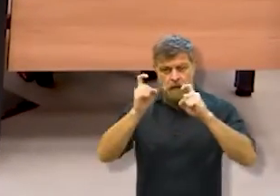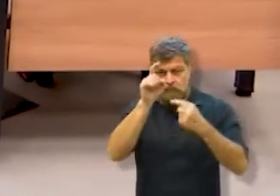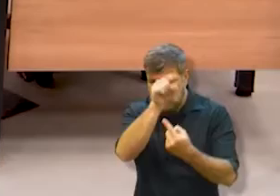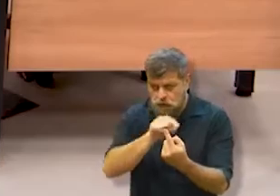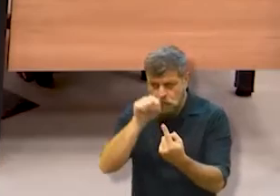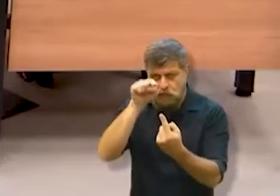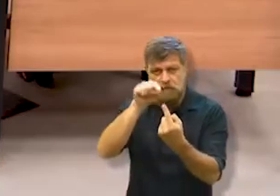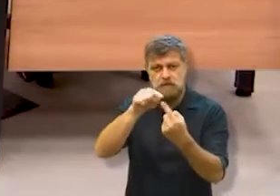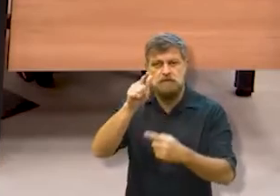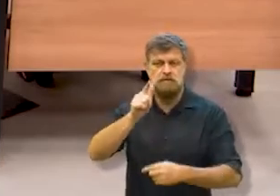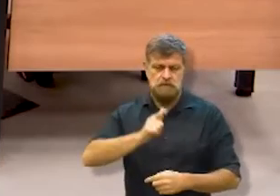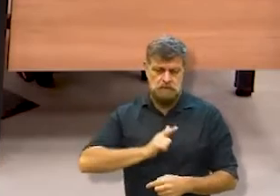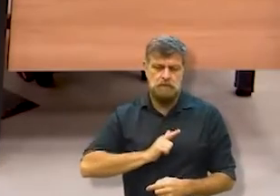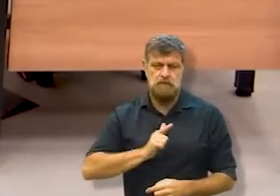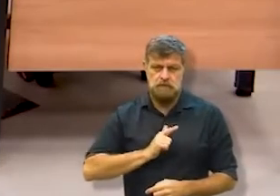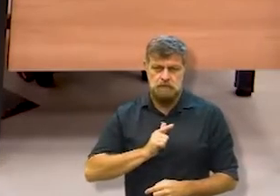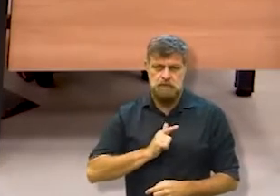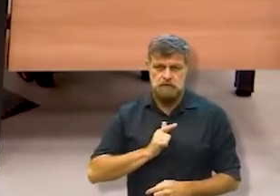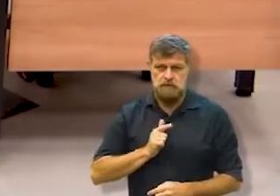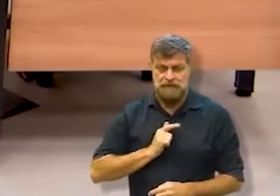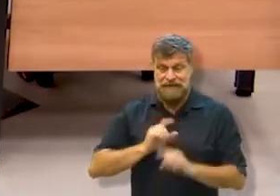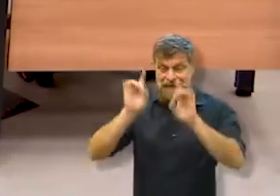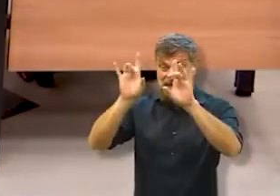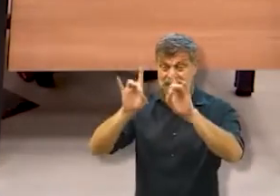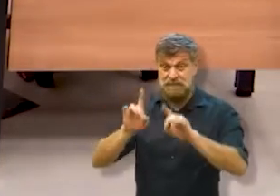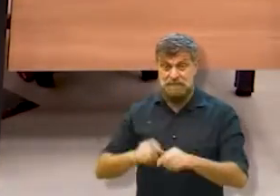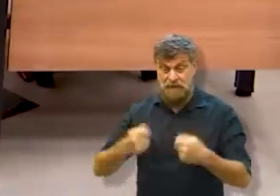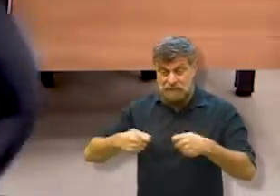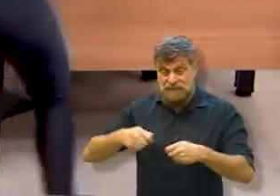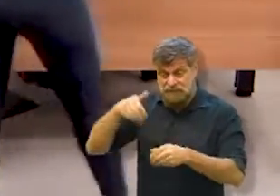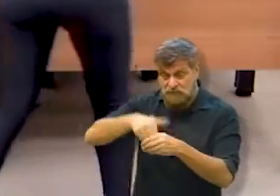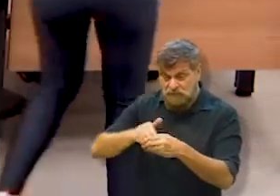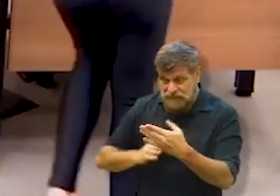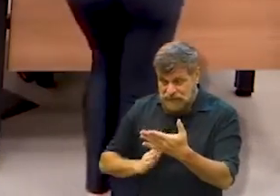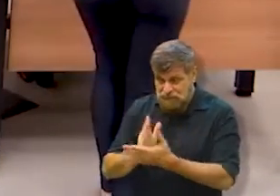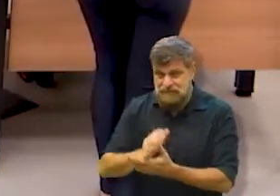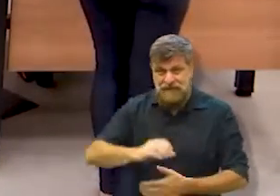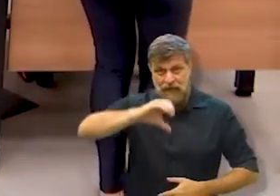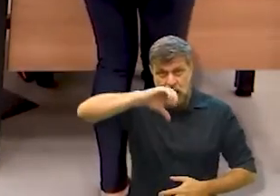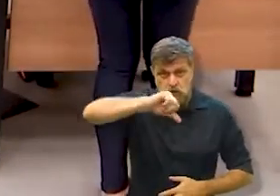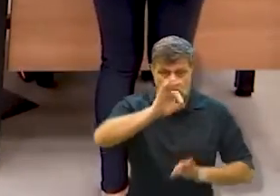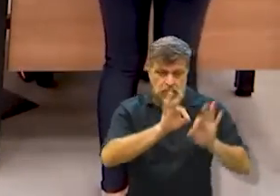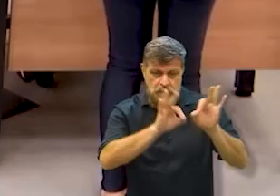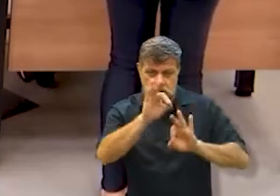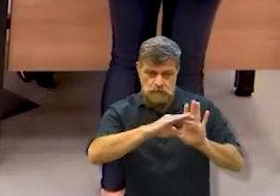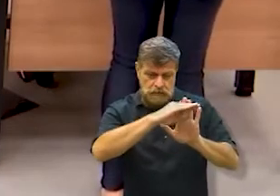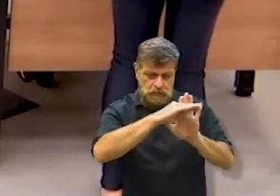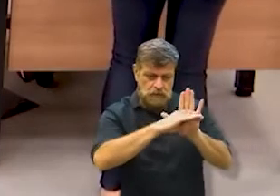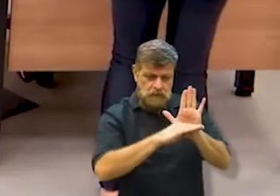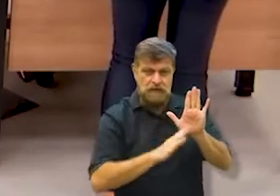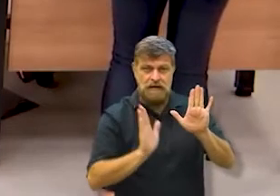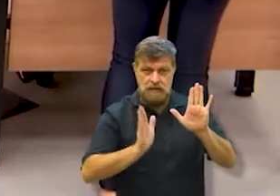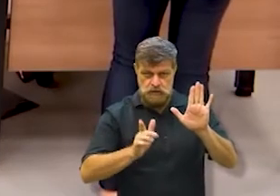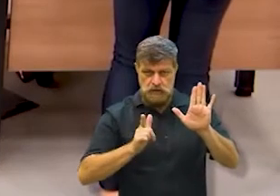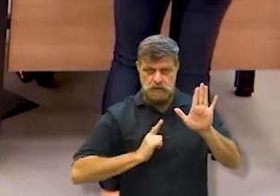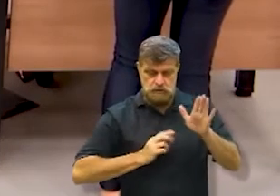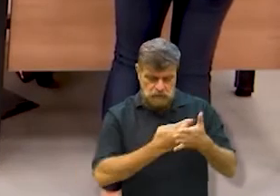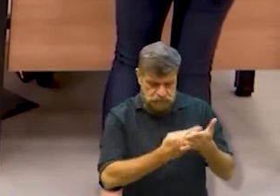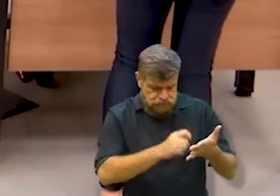reunião tinha como objetivo realmente esse caráter extraordinário para aprovar 9 projetos que já tinham